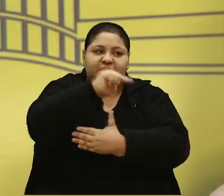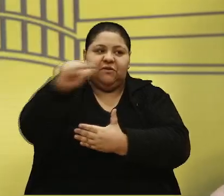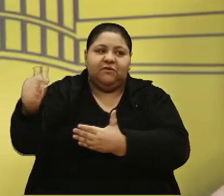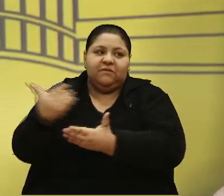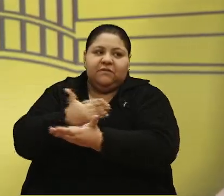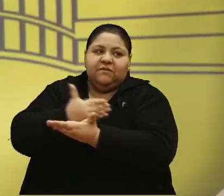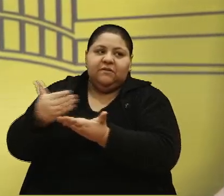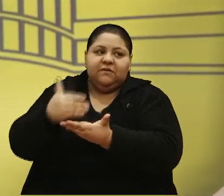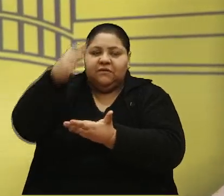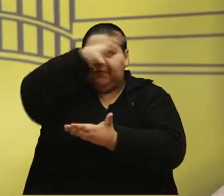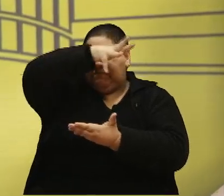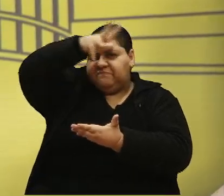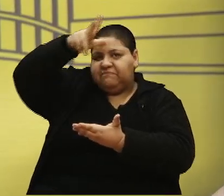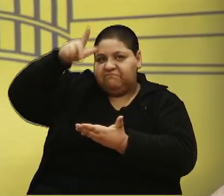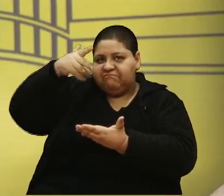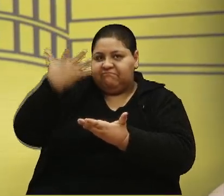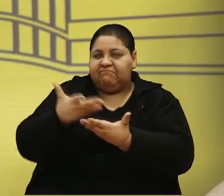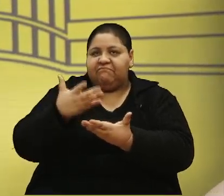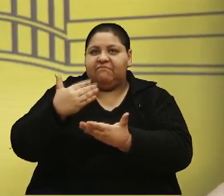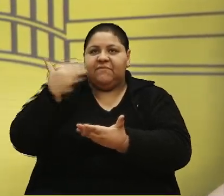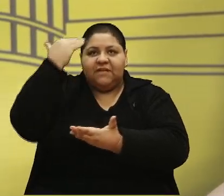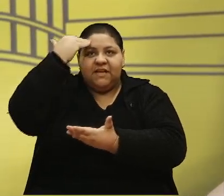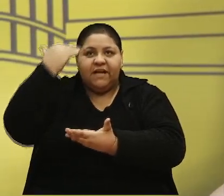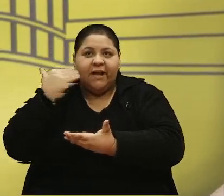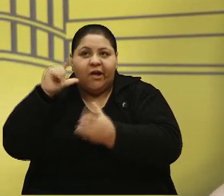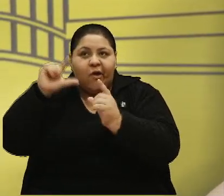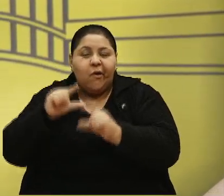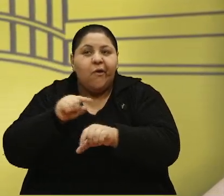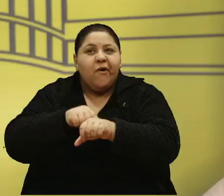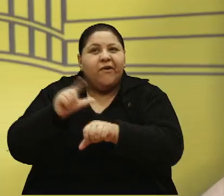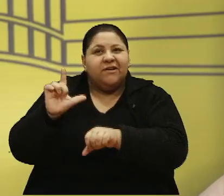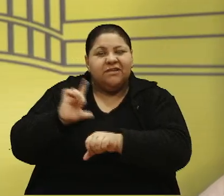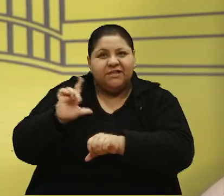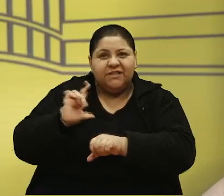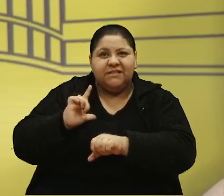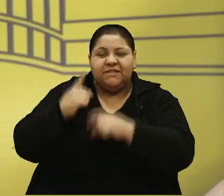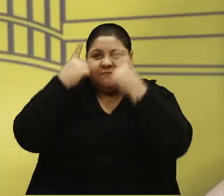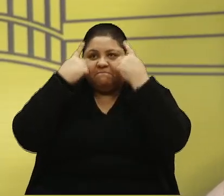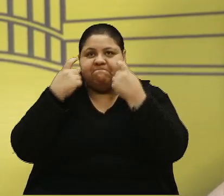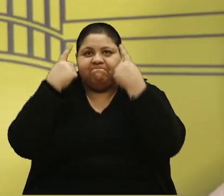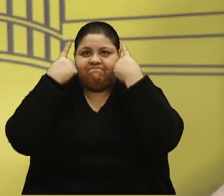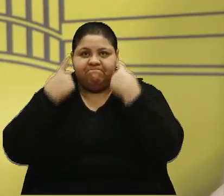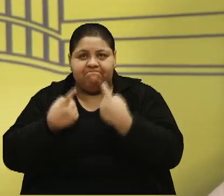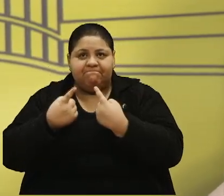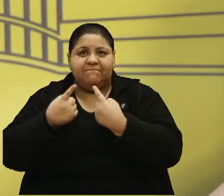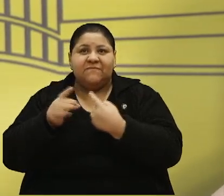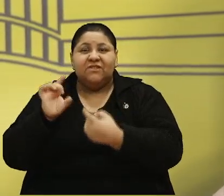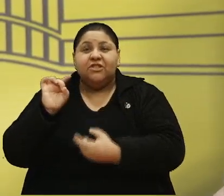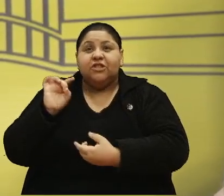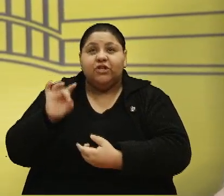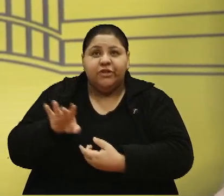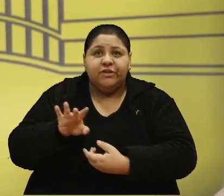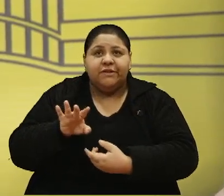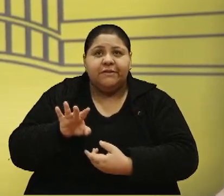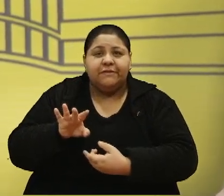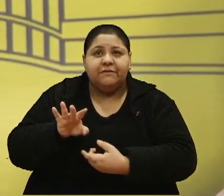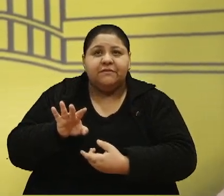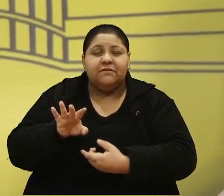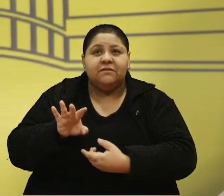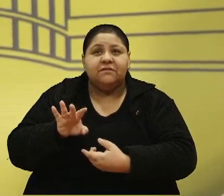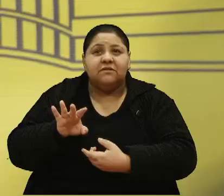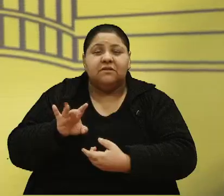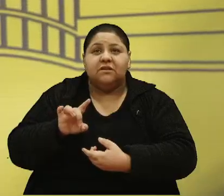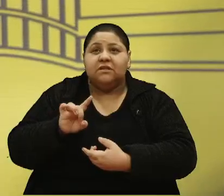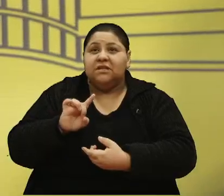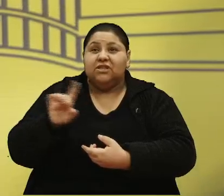do Executivo. Em Santa Maria, há pouco tempo, nós tivemos um caso de violência que só não